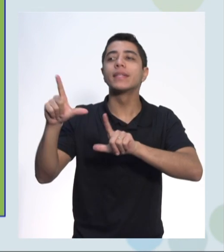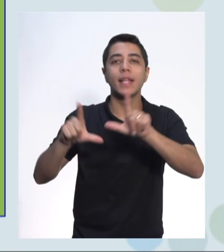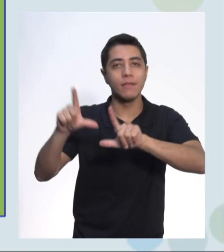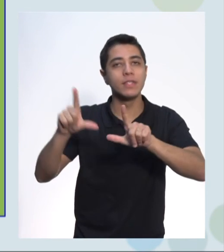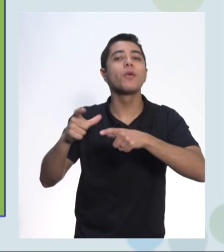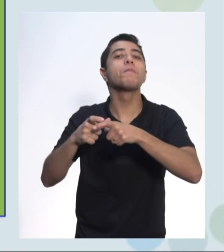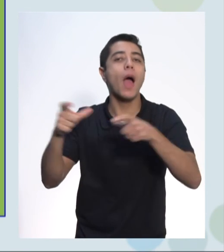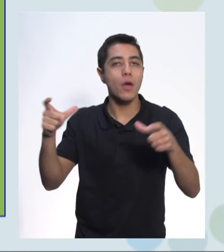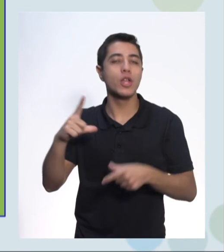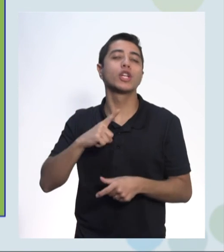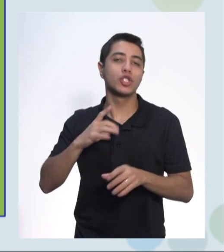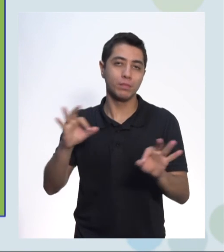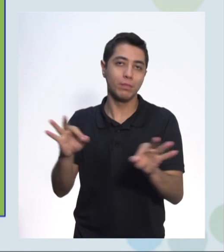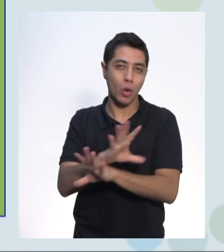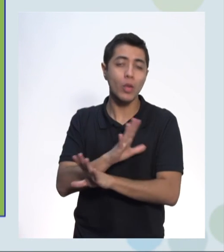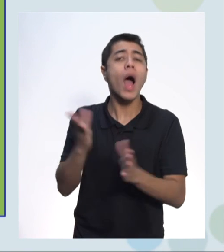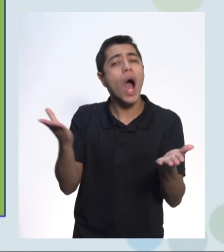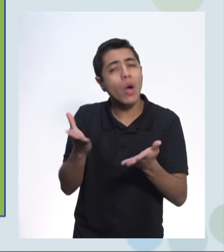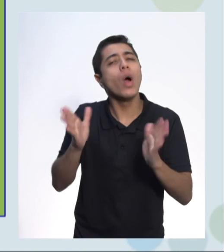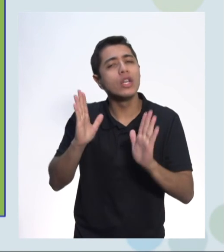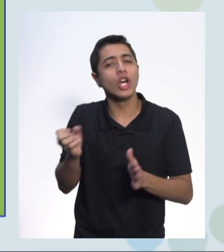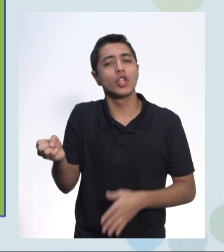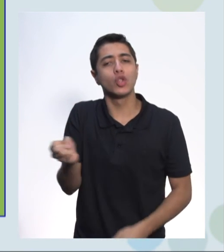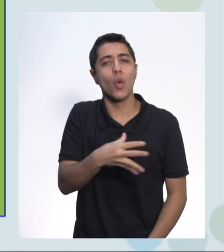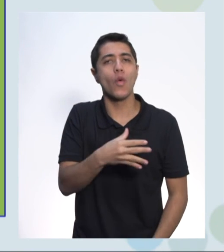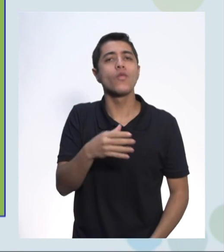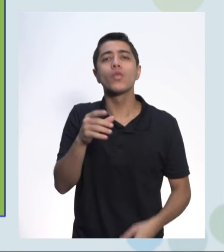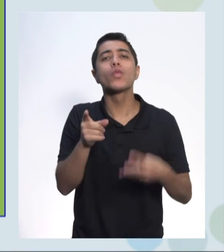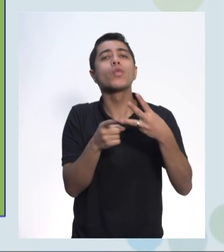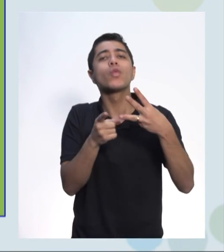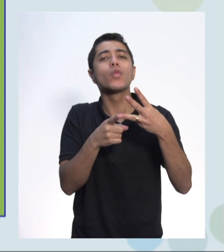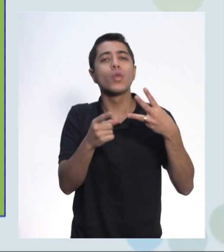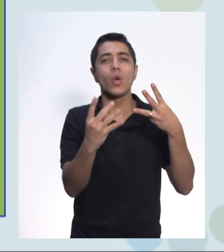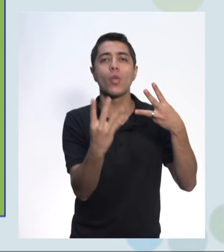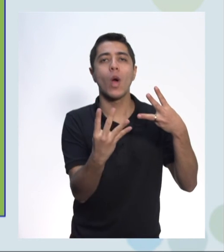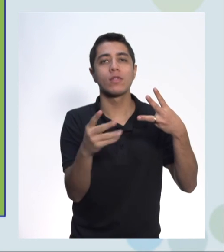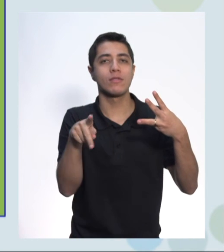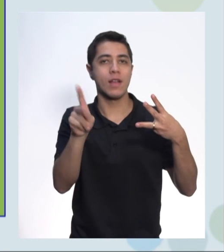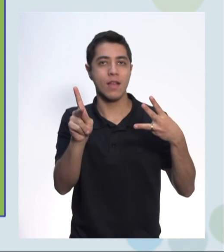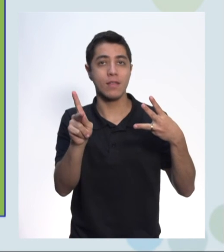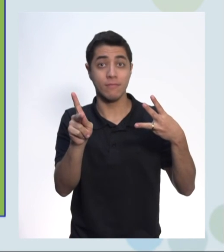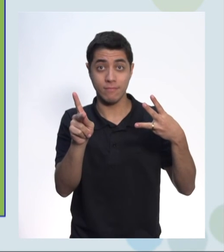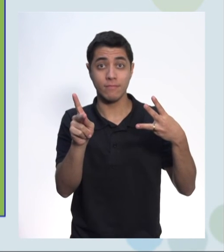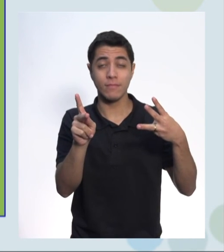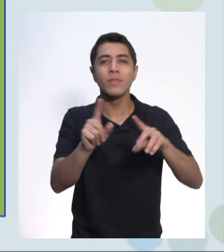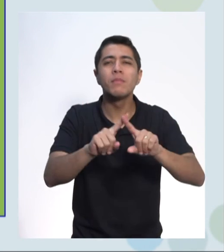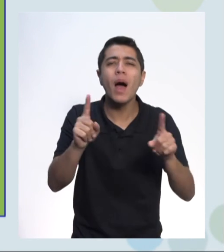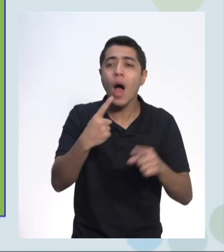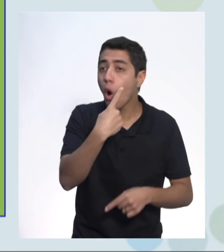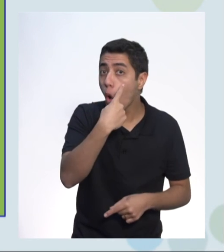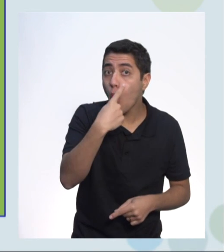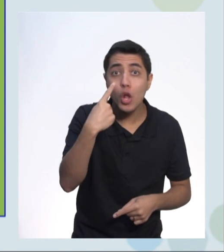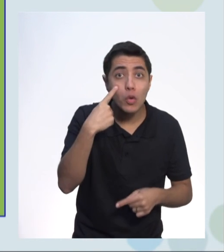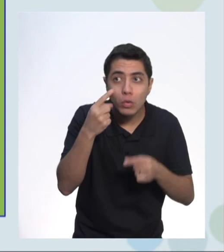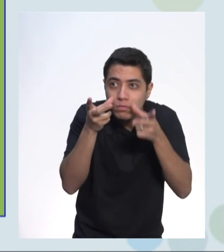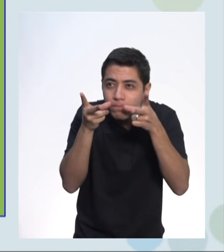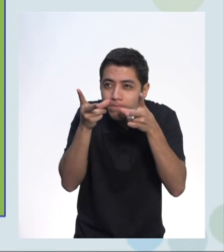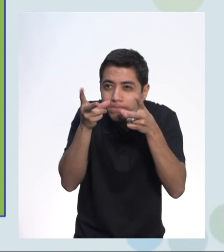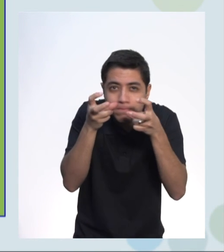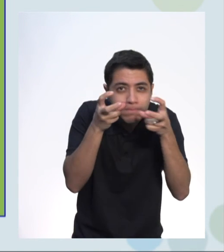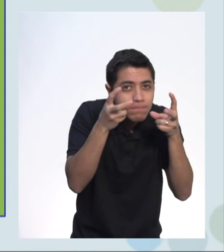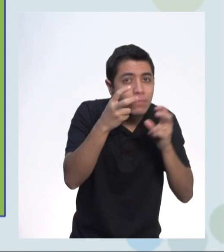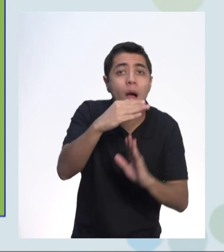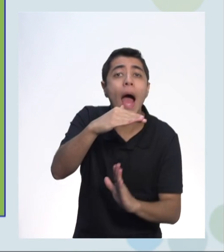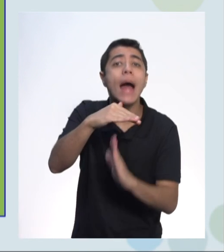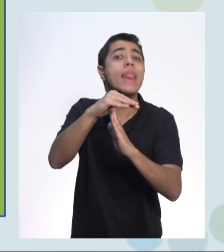4K. Mas é interessante pensar que o nosso olho humano ele capta, na verdade, 1080p. Esse 4K são os detalhes, algumas cores que são